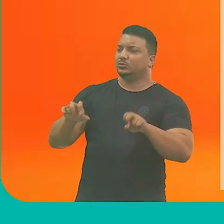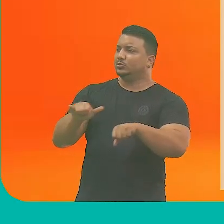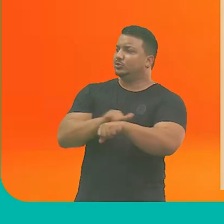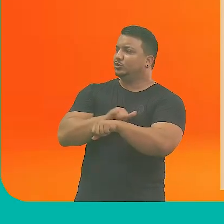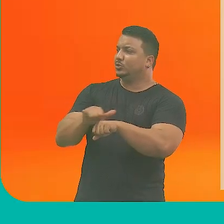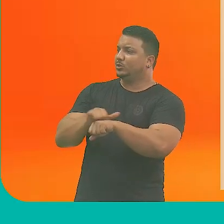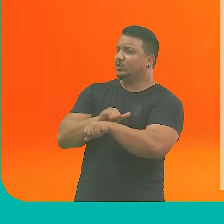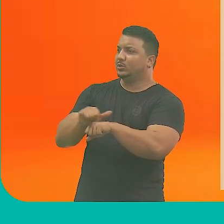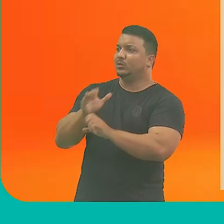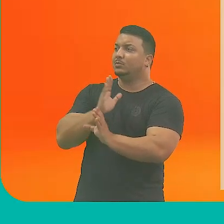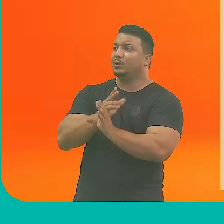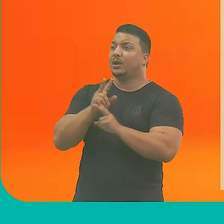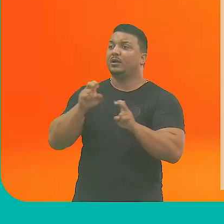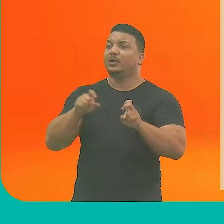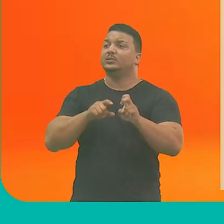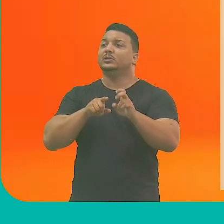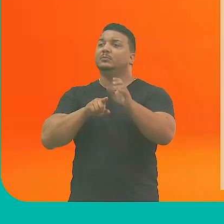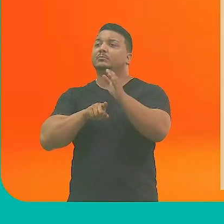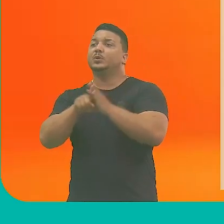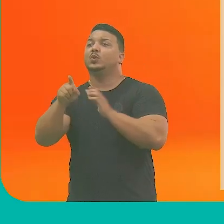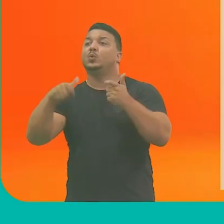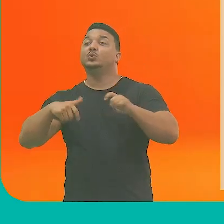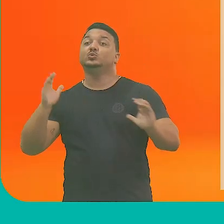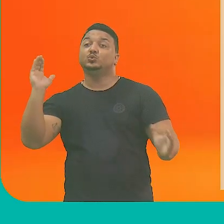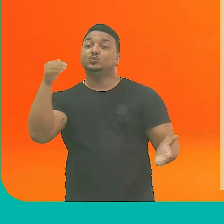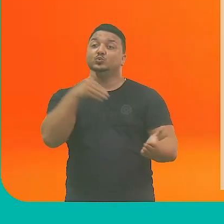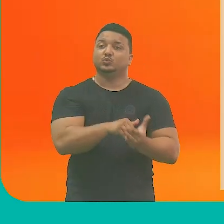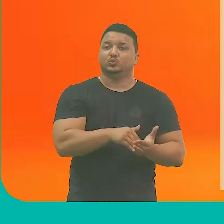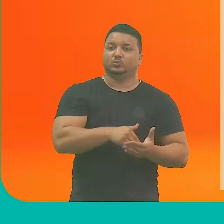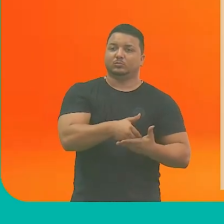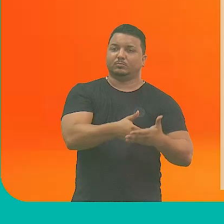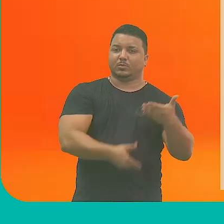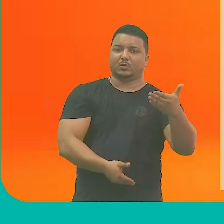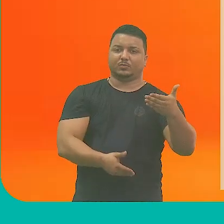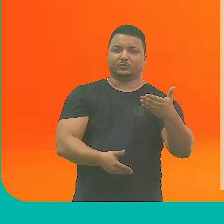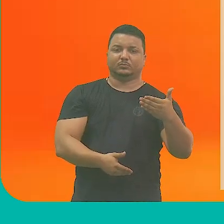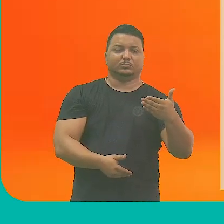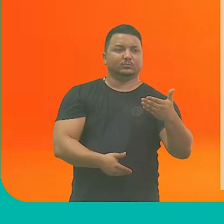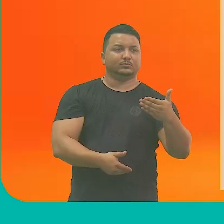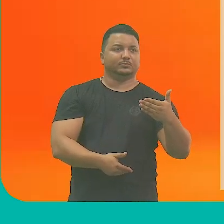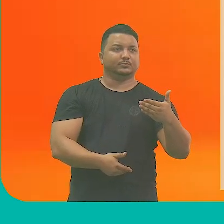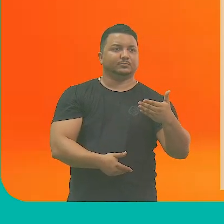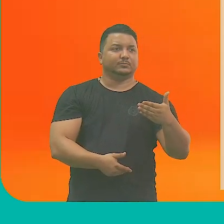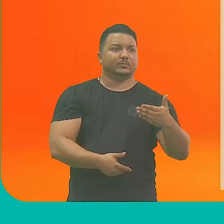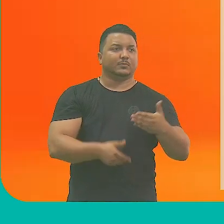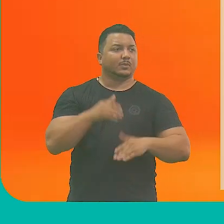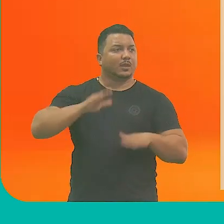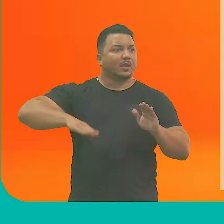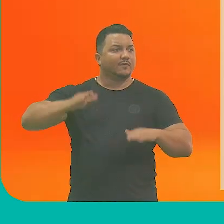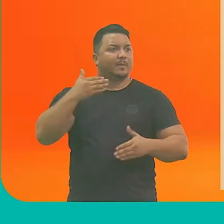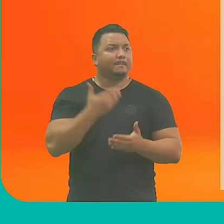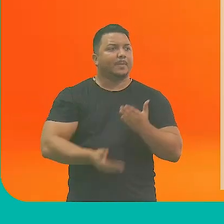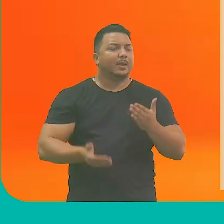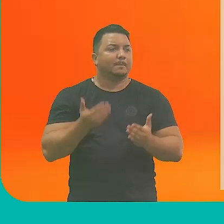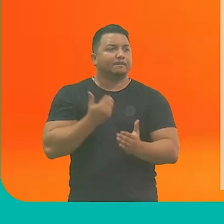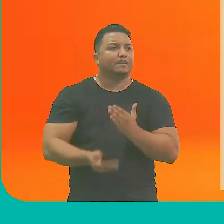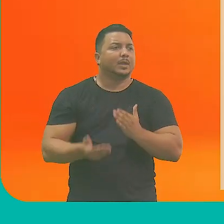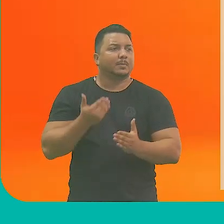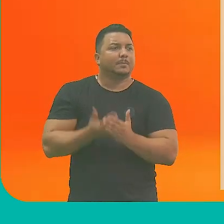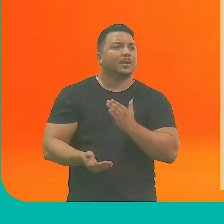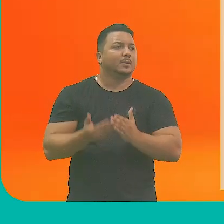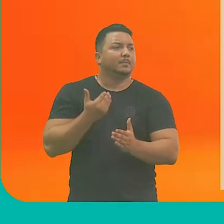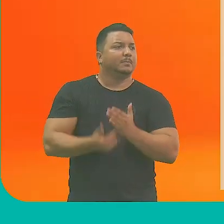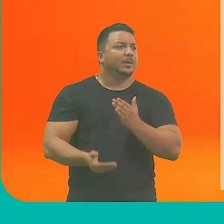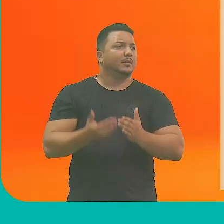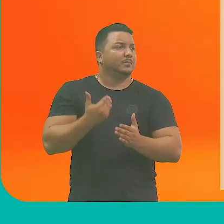essa questão, ela está lá no final da prova. Aí tu fica muito tempo perdendo numa questão que